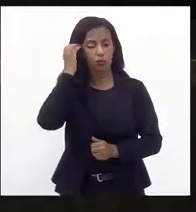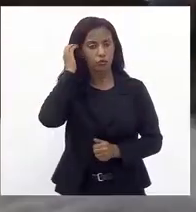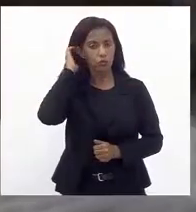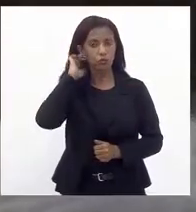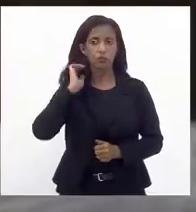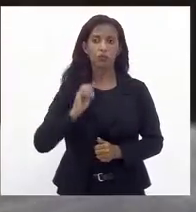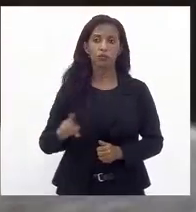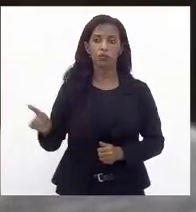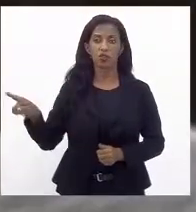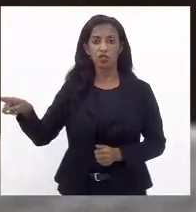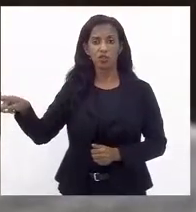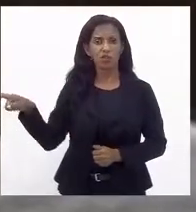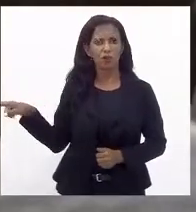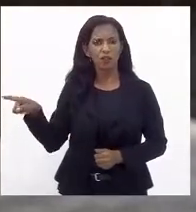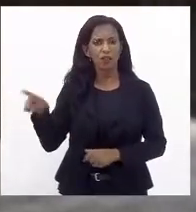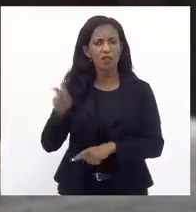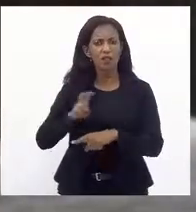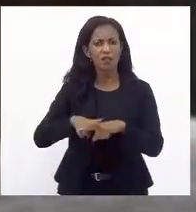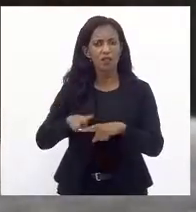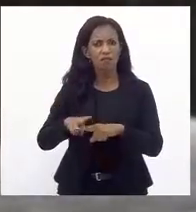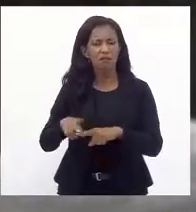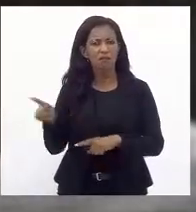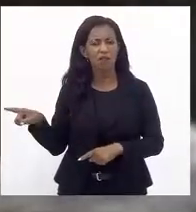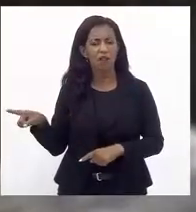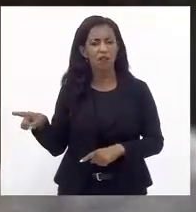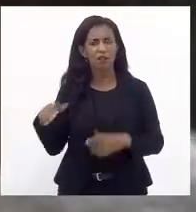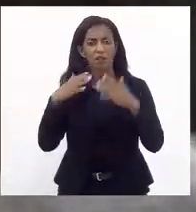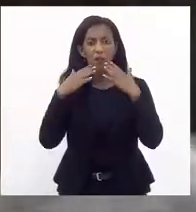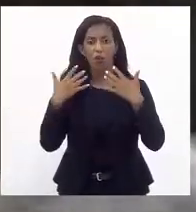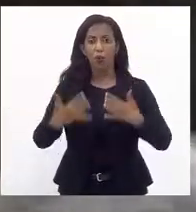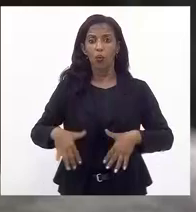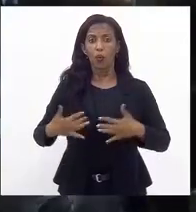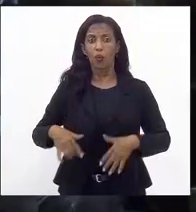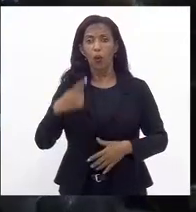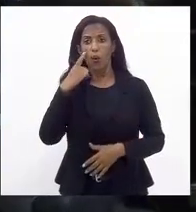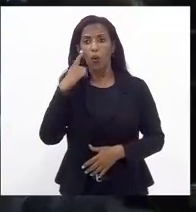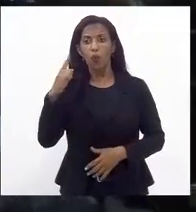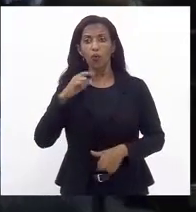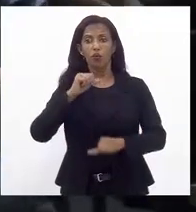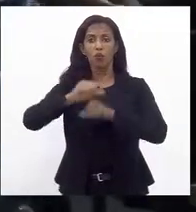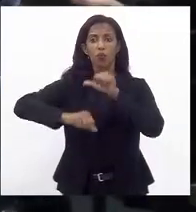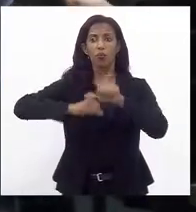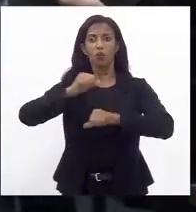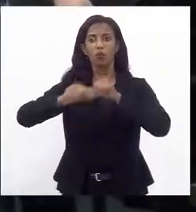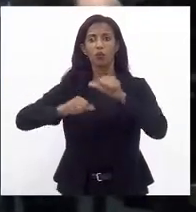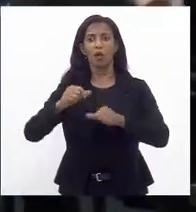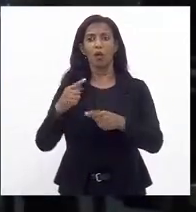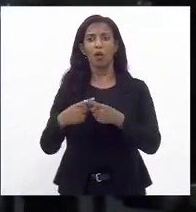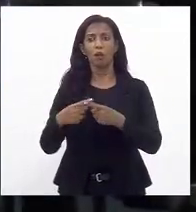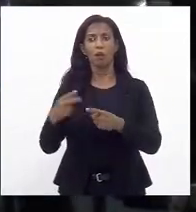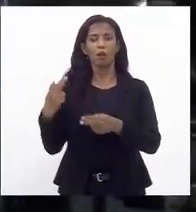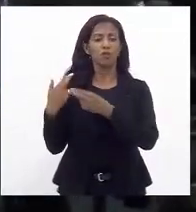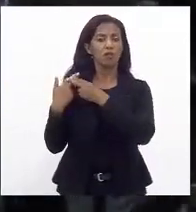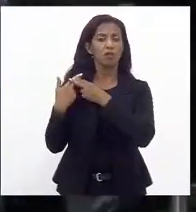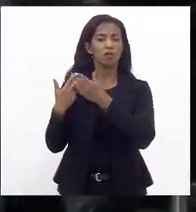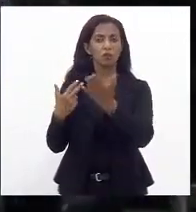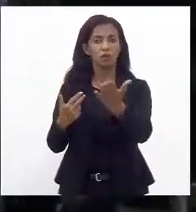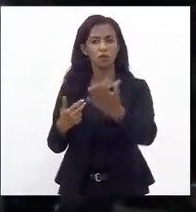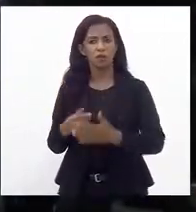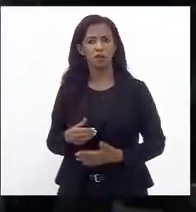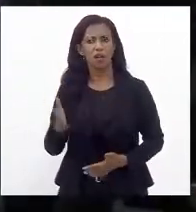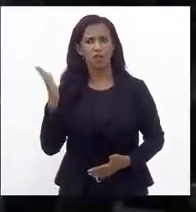está o presidente queres ficar o responsável